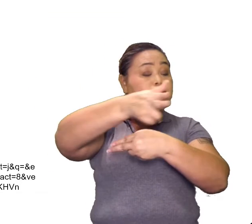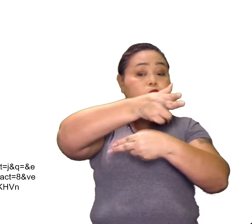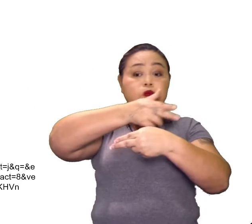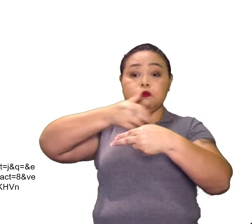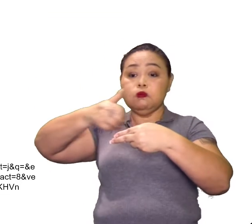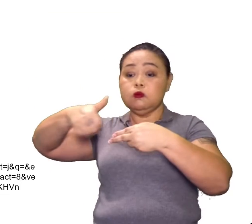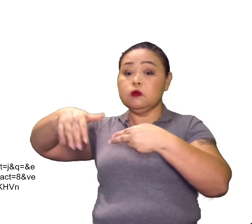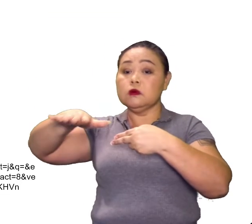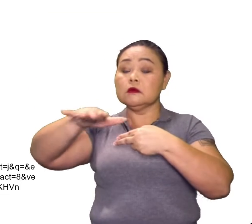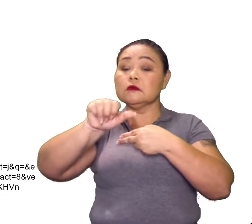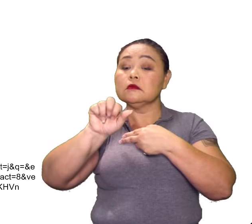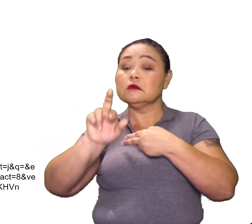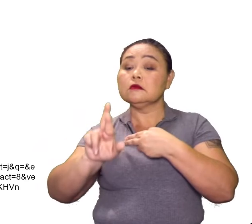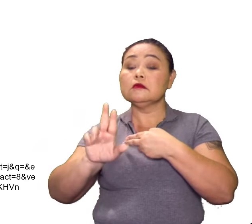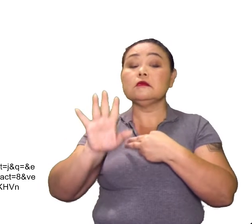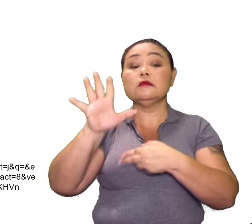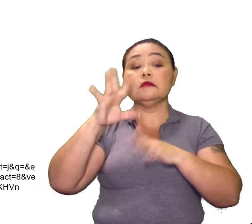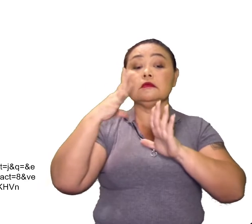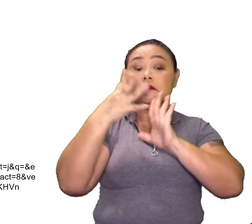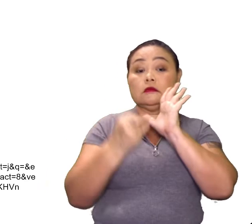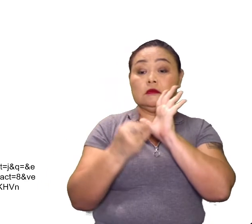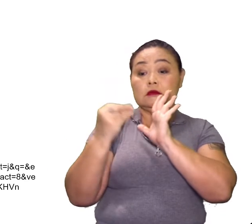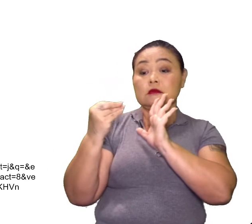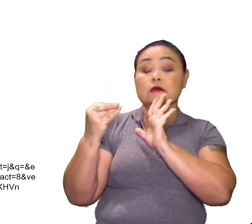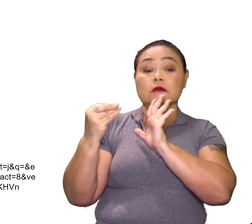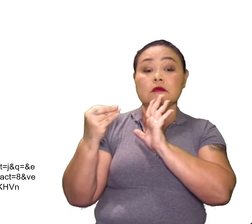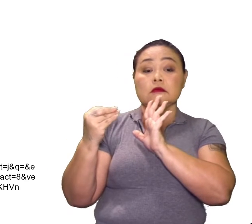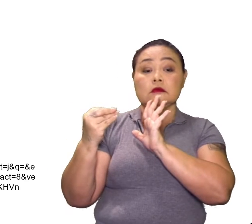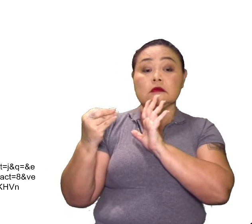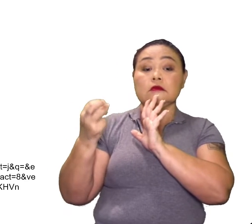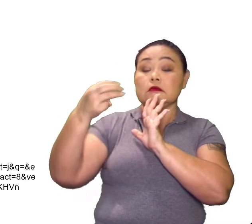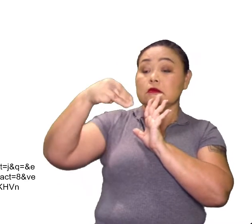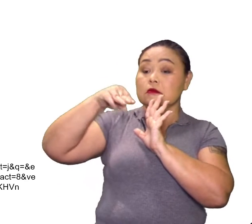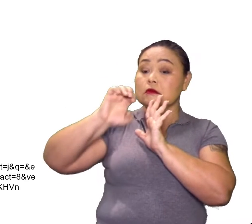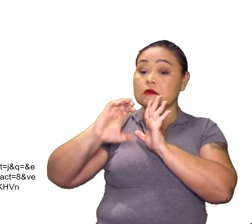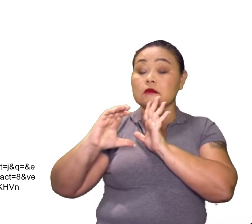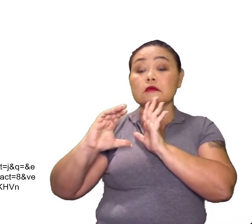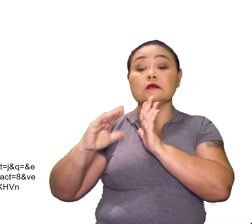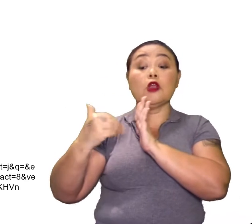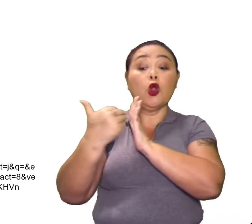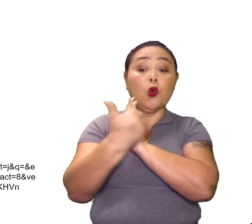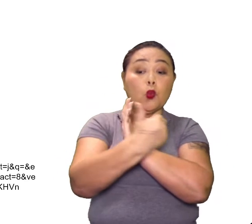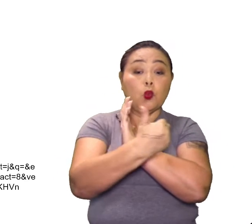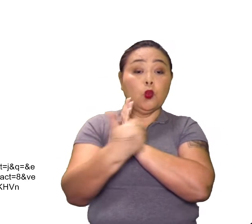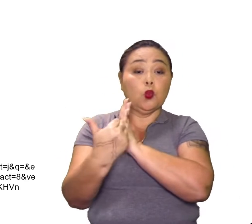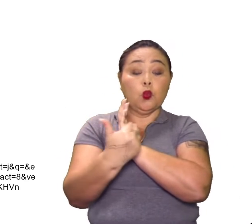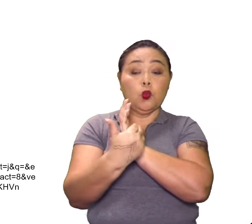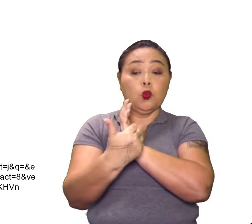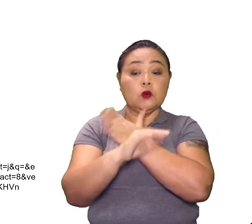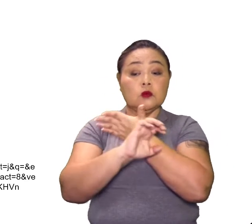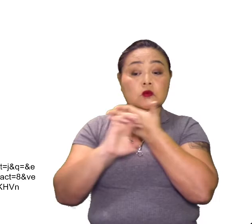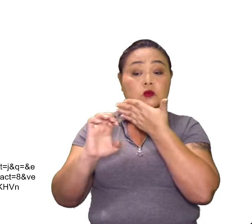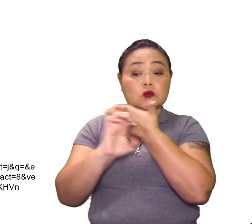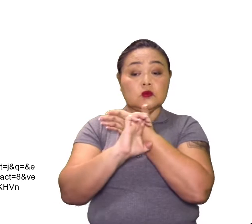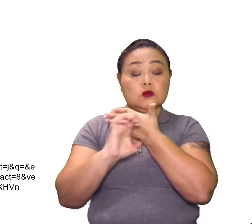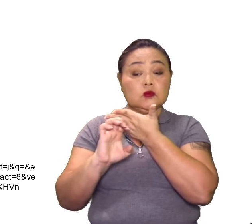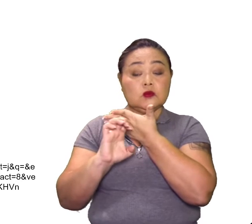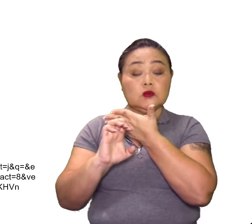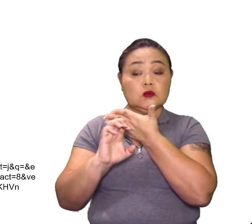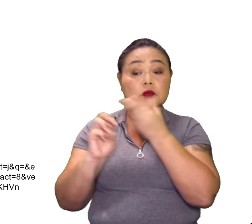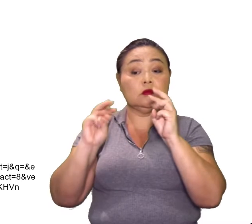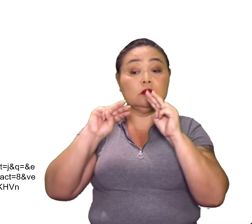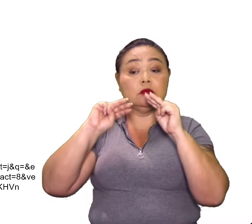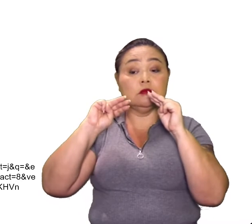que predomina na região amazônica está aqui, ó. Massa de ar equatorial, vou apagar, vou colocar de